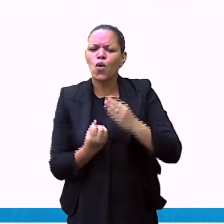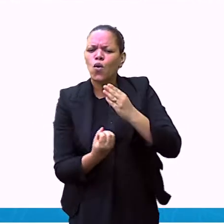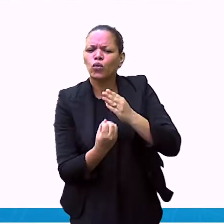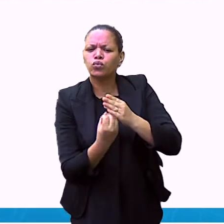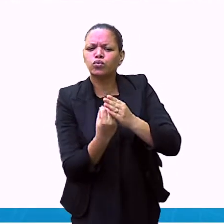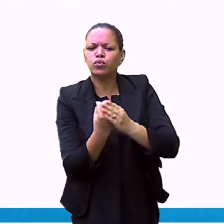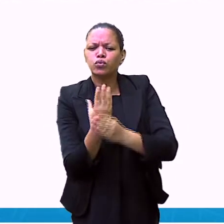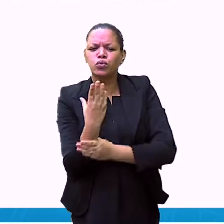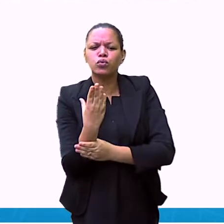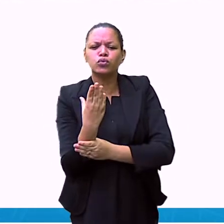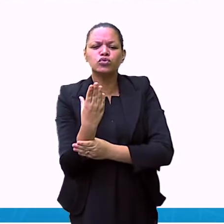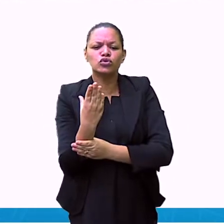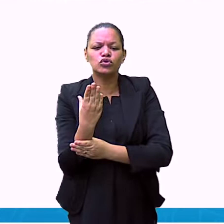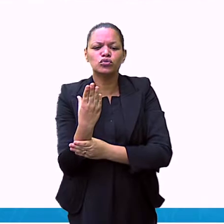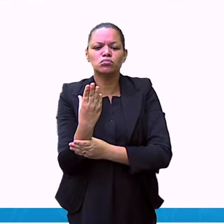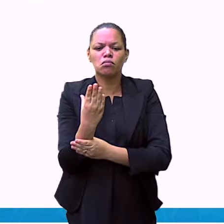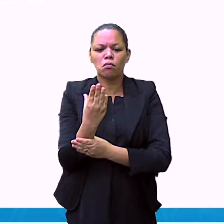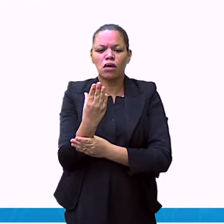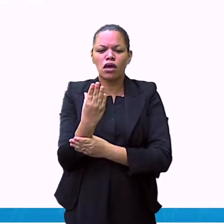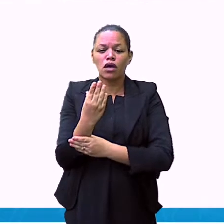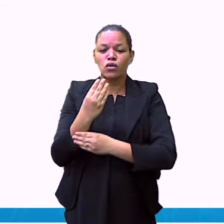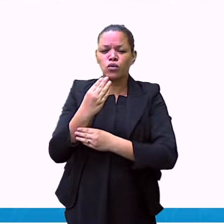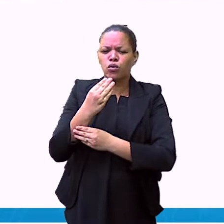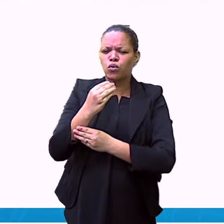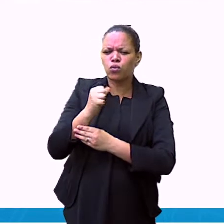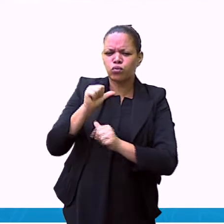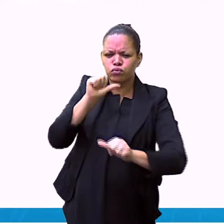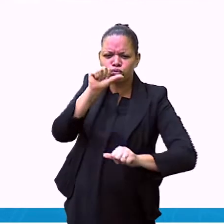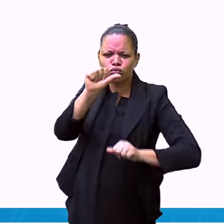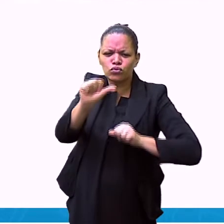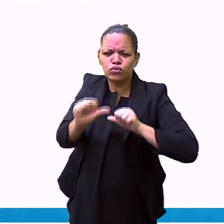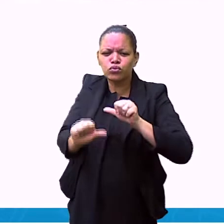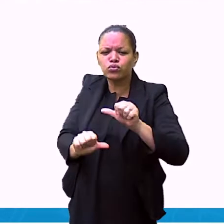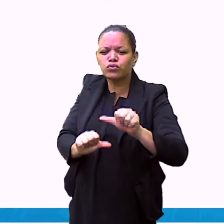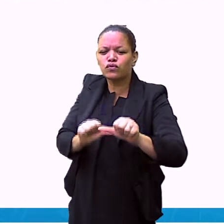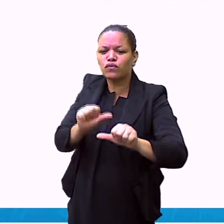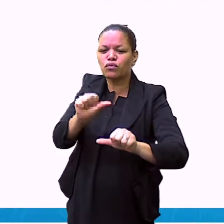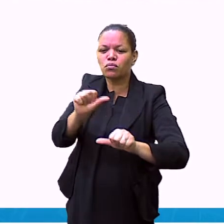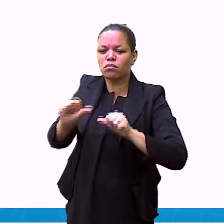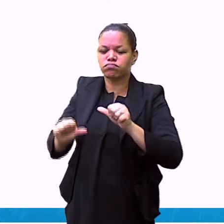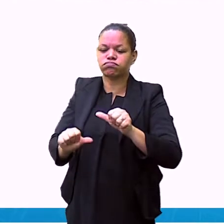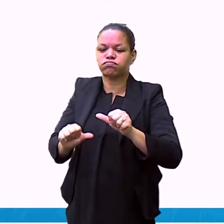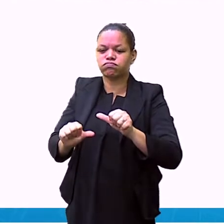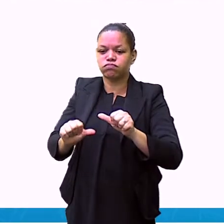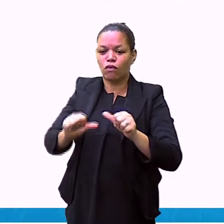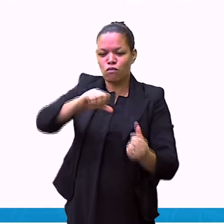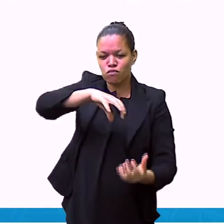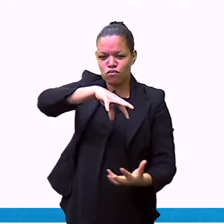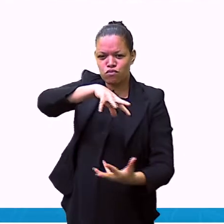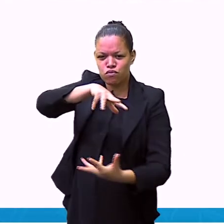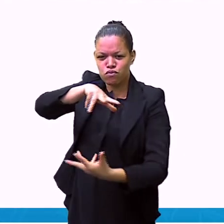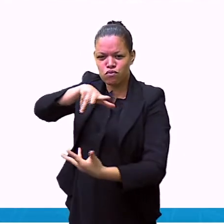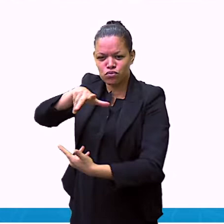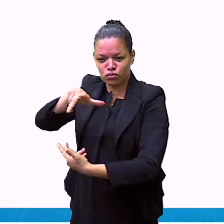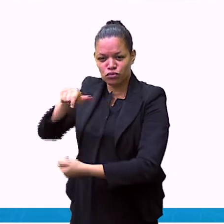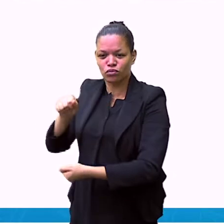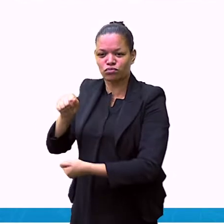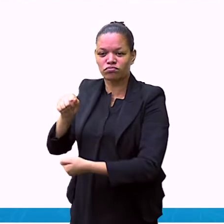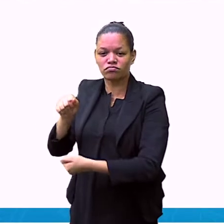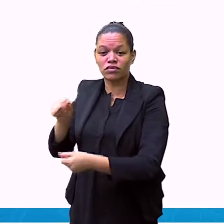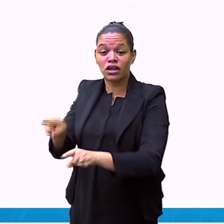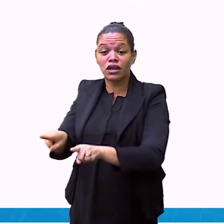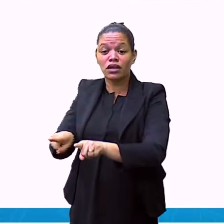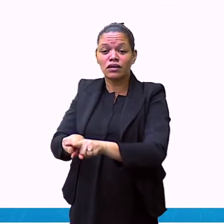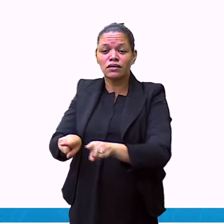formato da Terra. E nós temos também o tempo histórico, que ele está relacionado às mudanças na